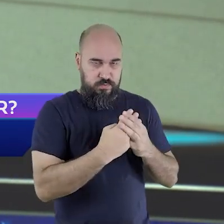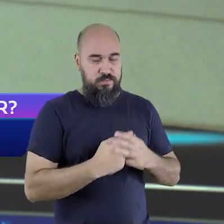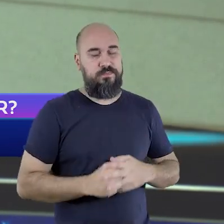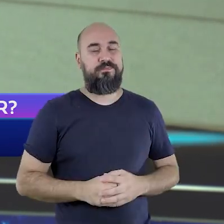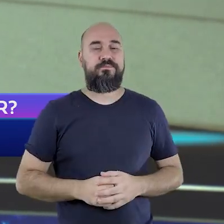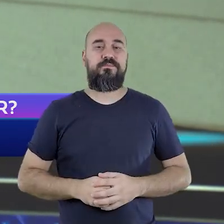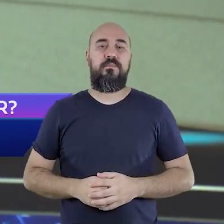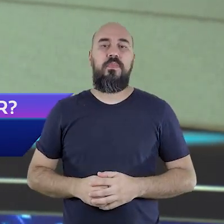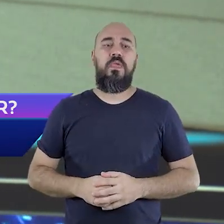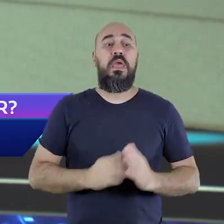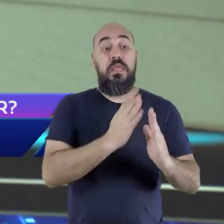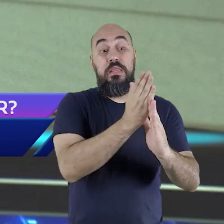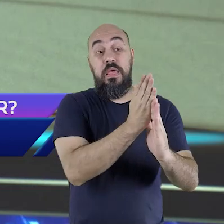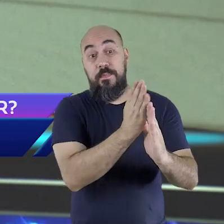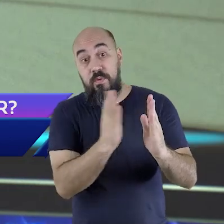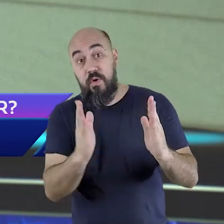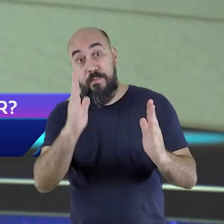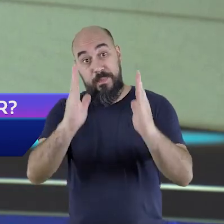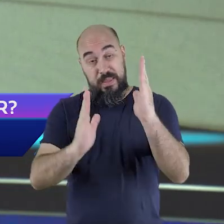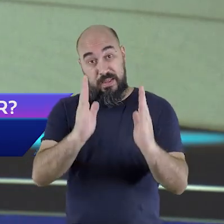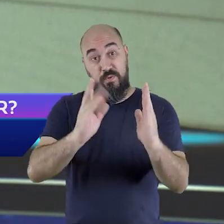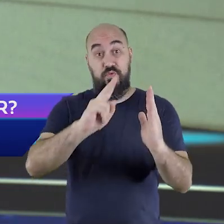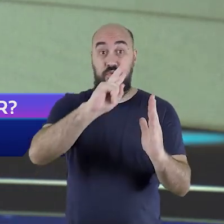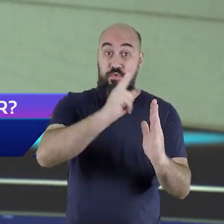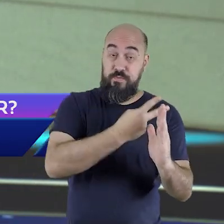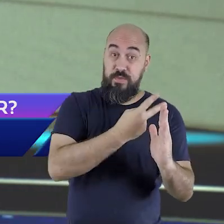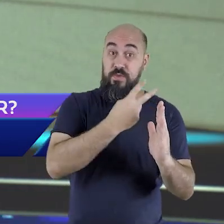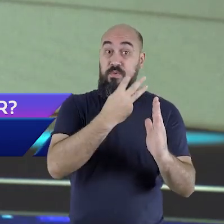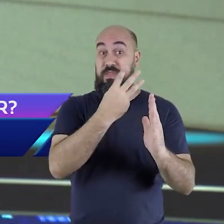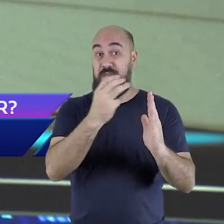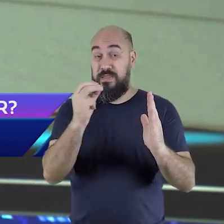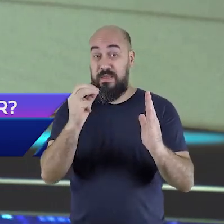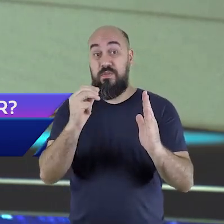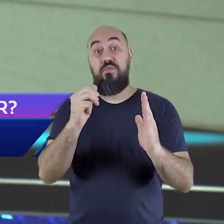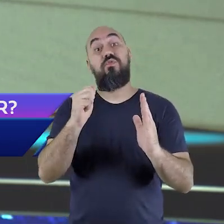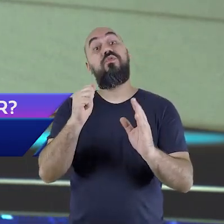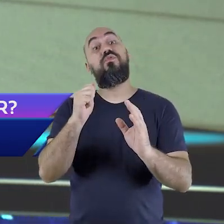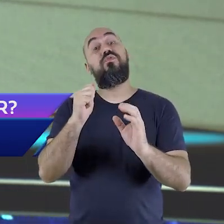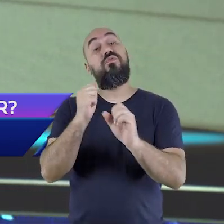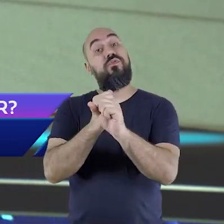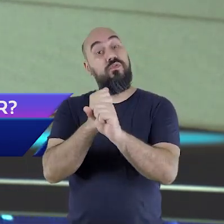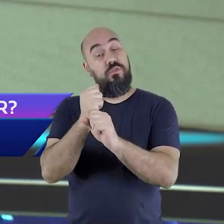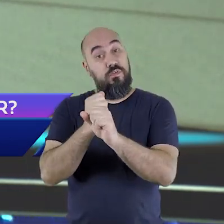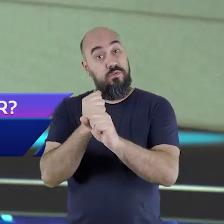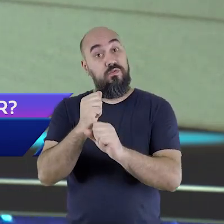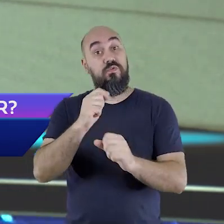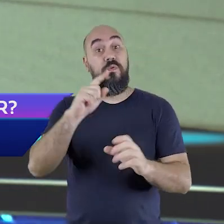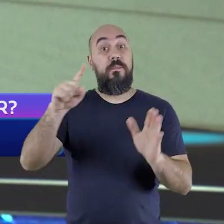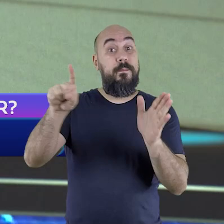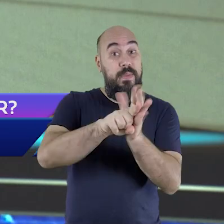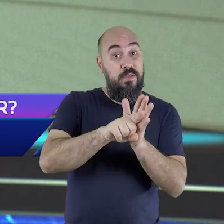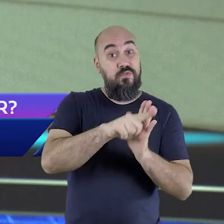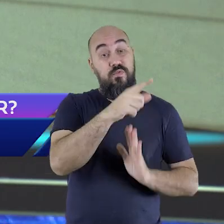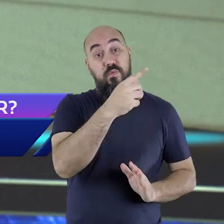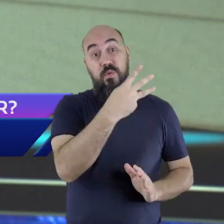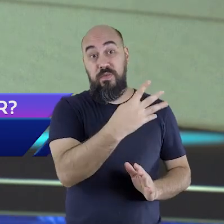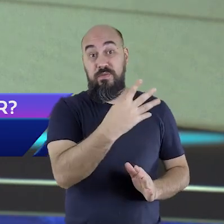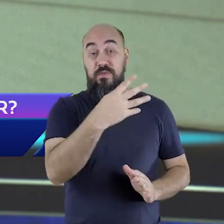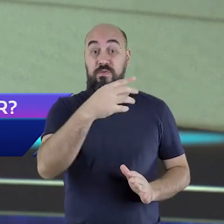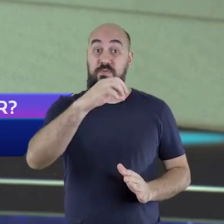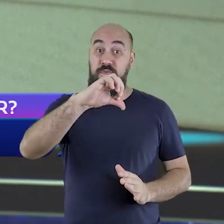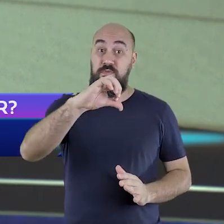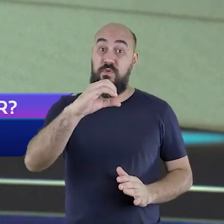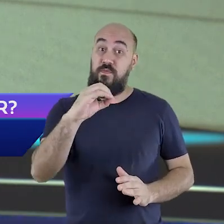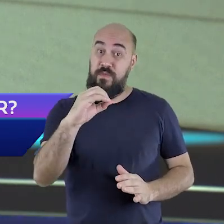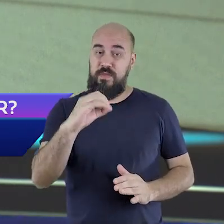seriam, então, 2.300 dias ou 2.300 anos menos 490. Fazendo